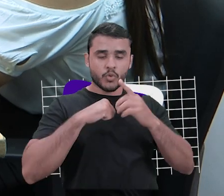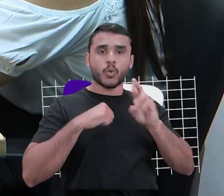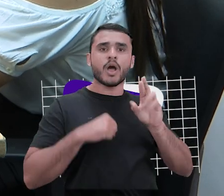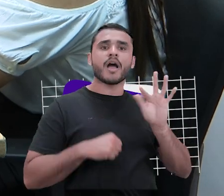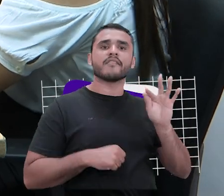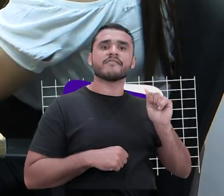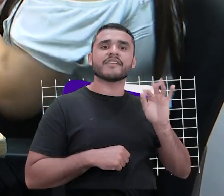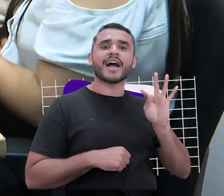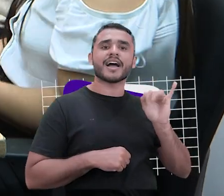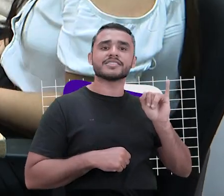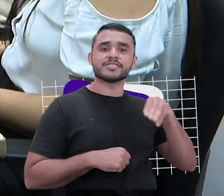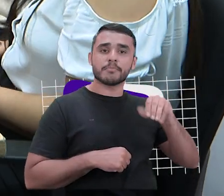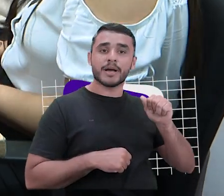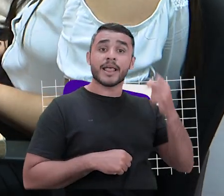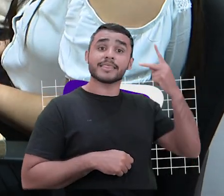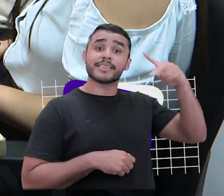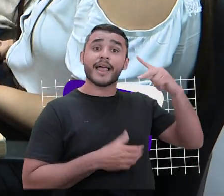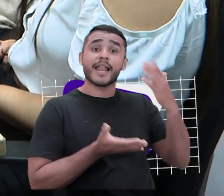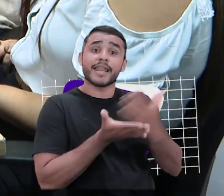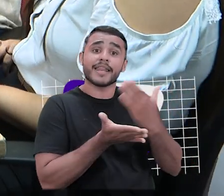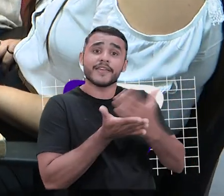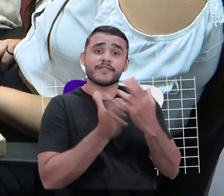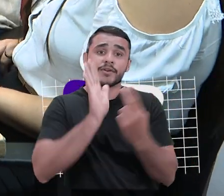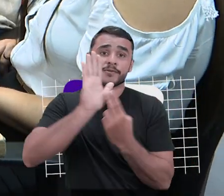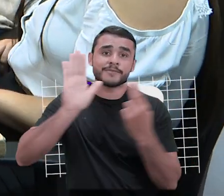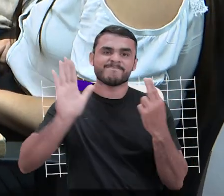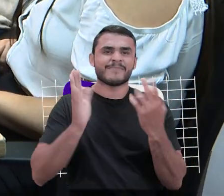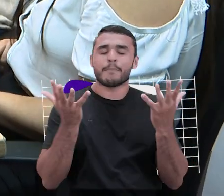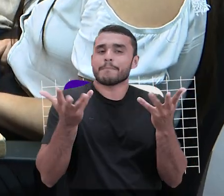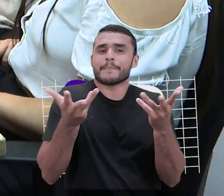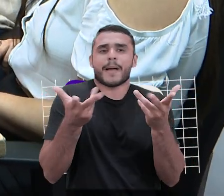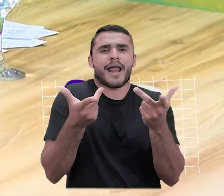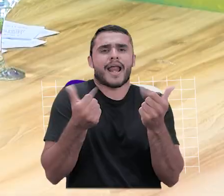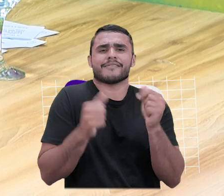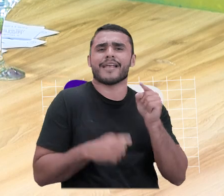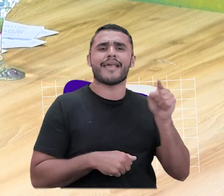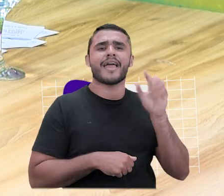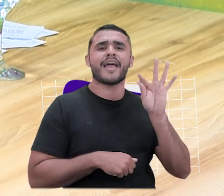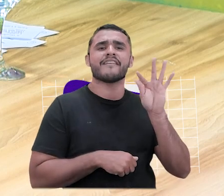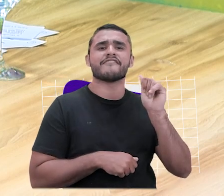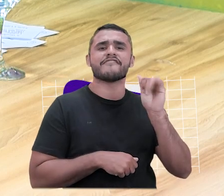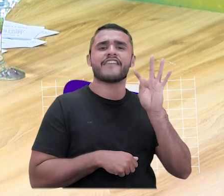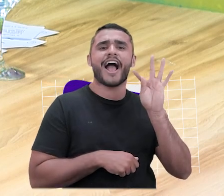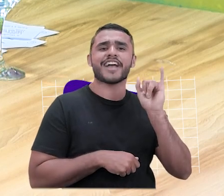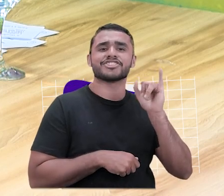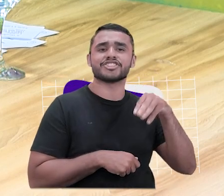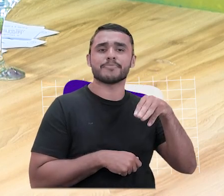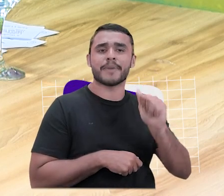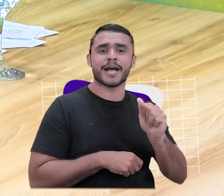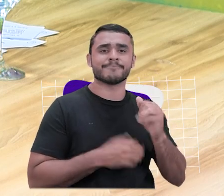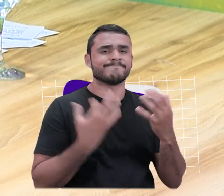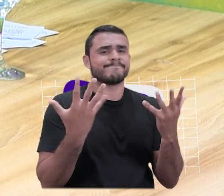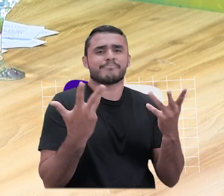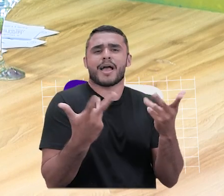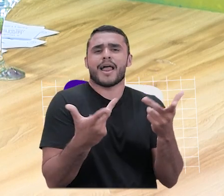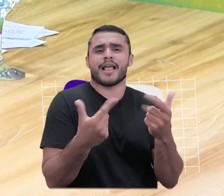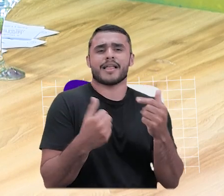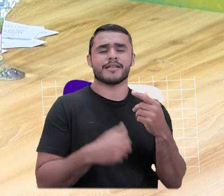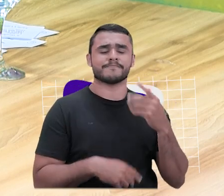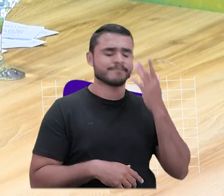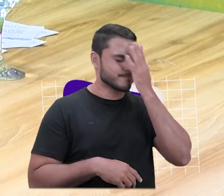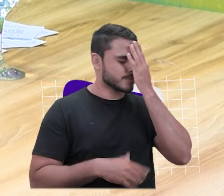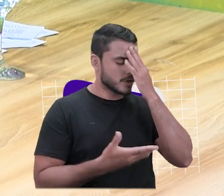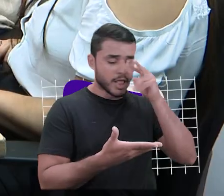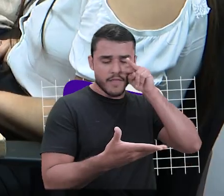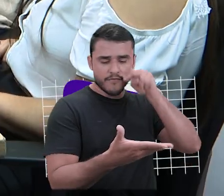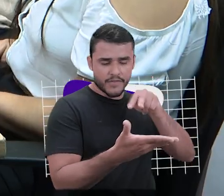sobre autismo, foi da doutora Fátima. Maravilhosa. Pra poder entender. Bem, aí quando ela spoilers. falou dos filhos e tal, eu